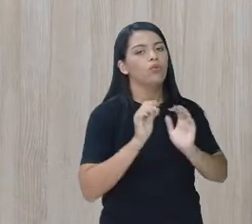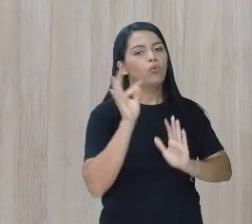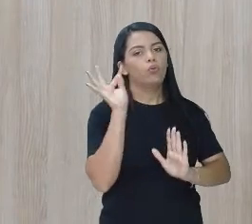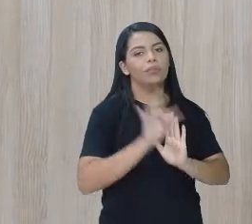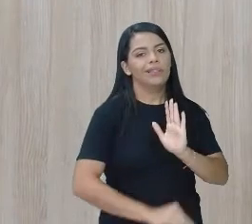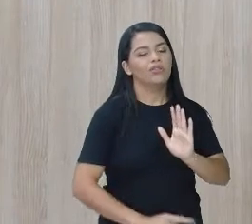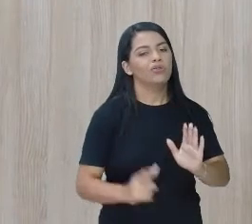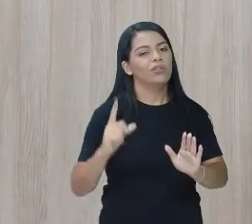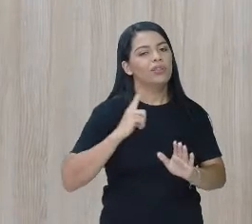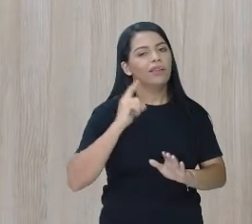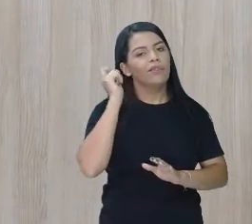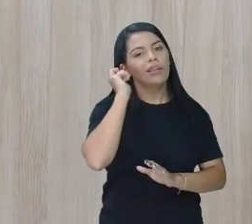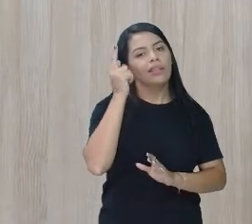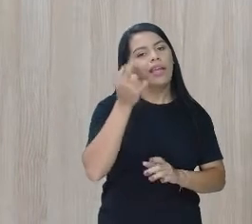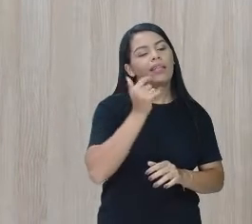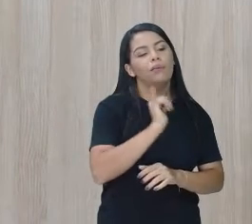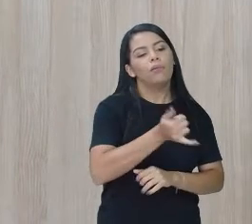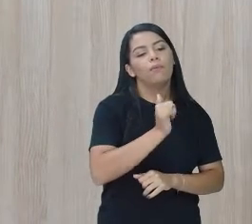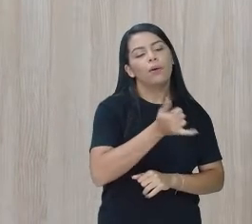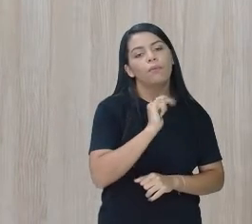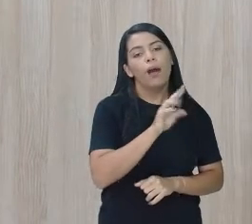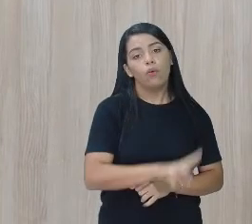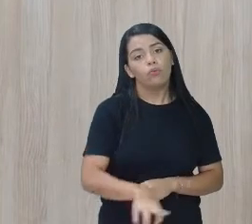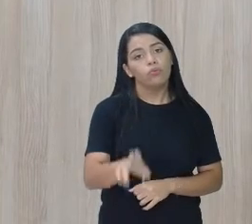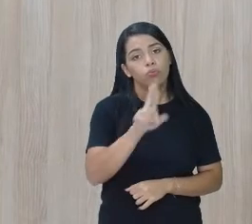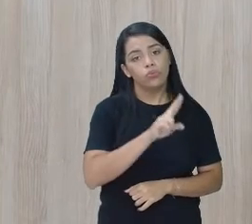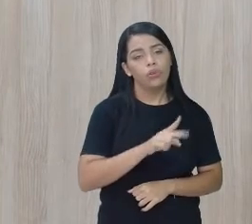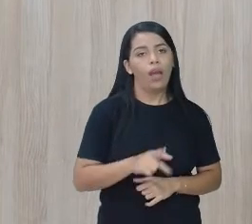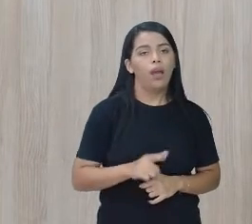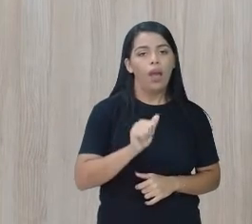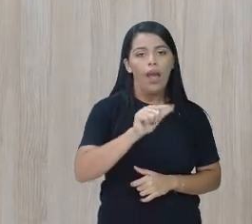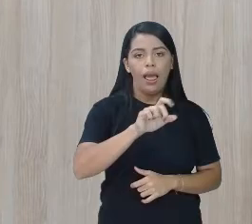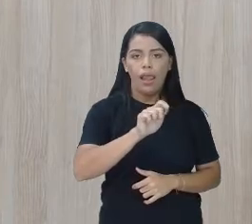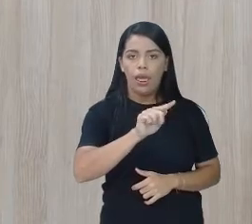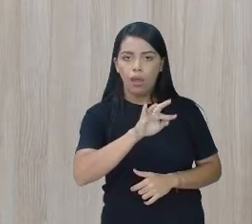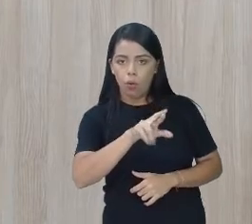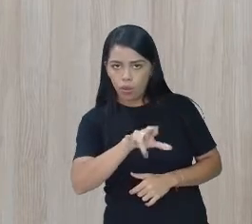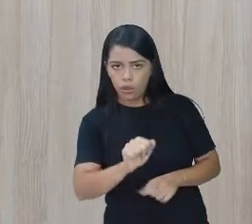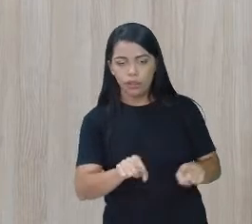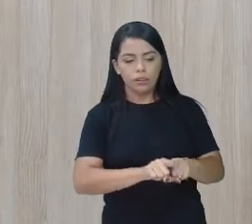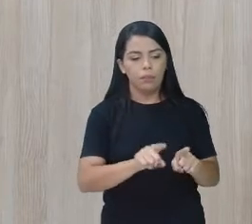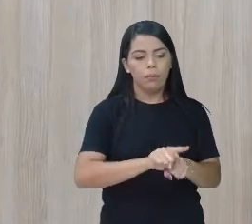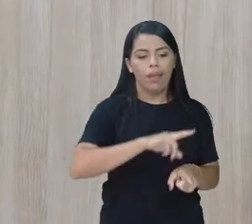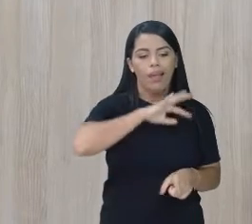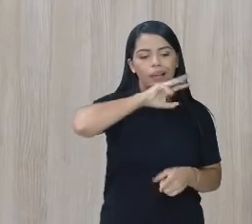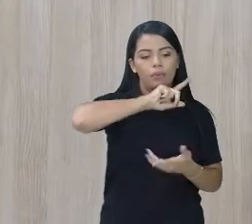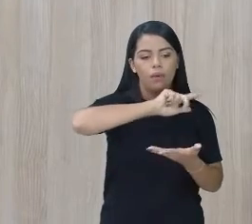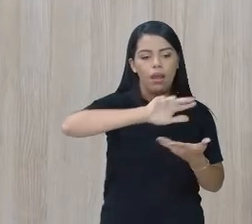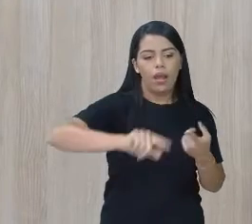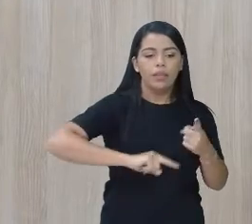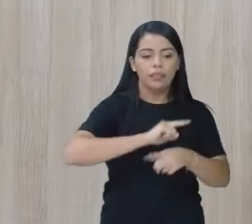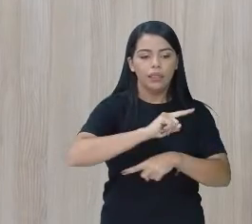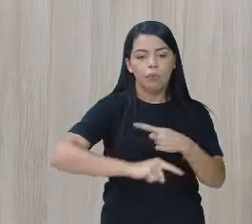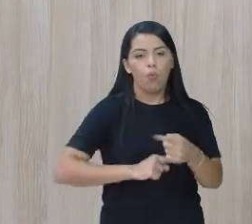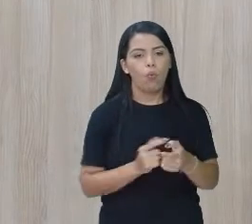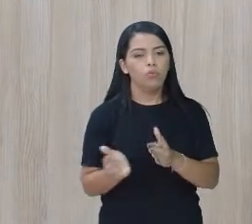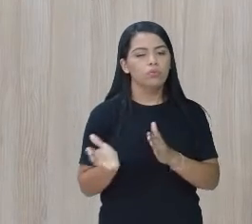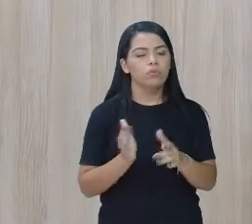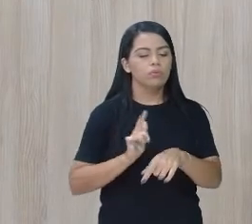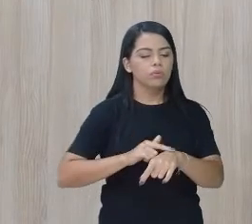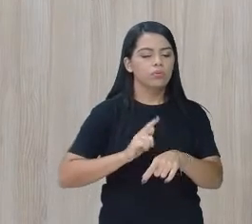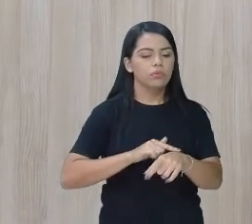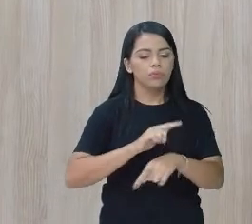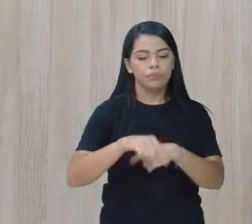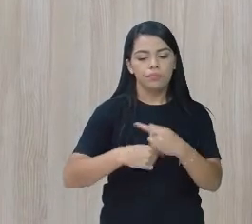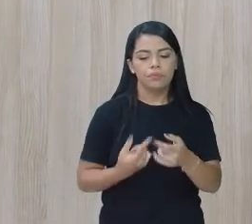a ideia de contar histórias, utilizando alegoria, utilizando animais. E aí vem o La Fontaine, um tempo depois, lá